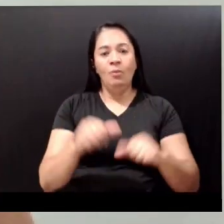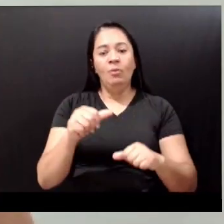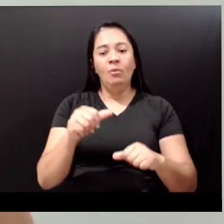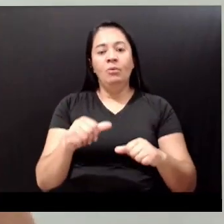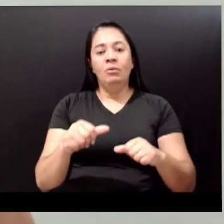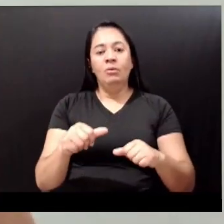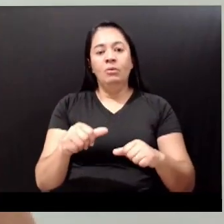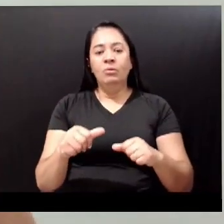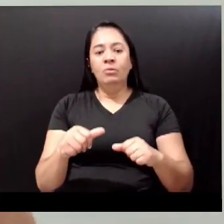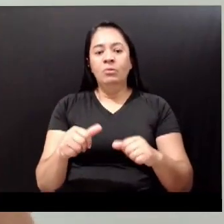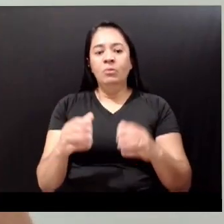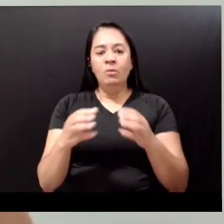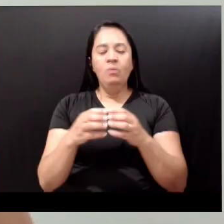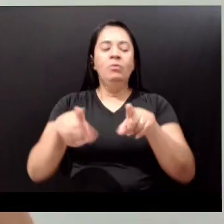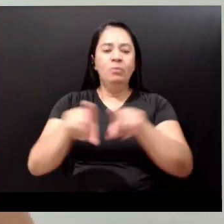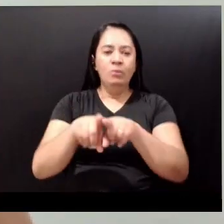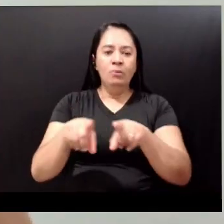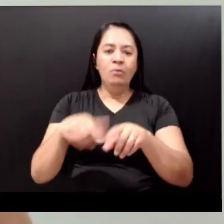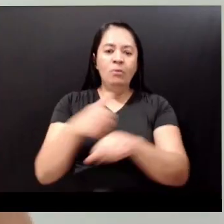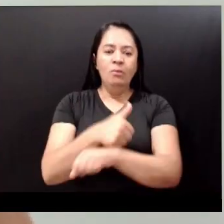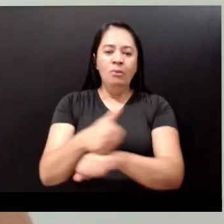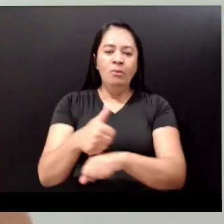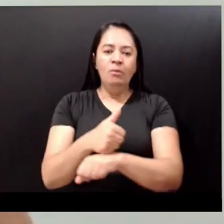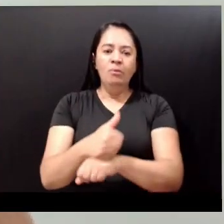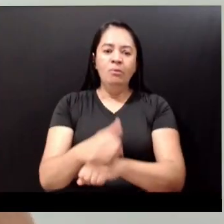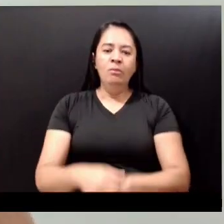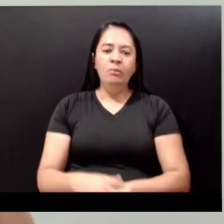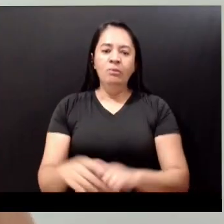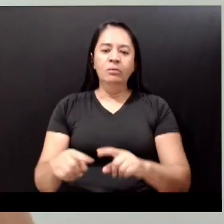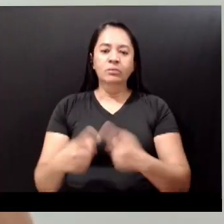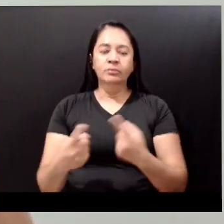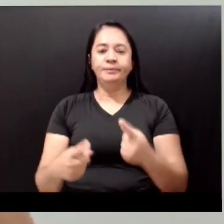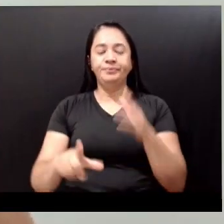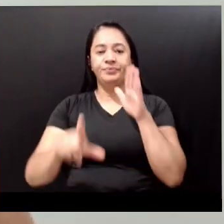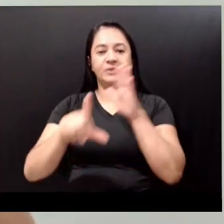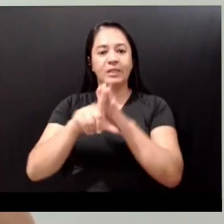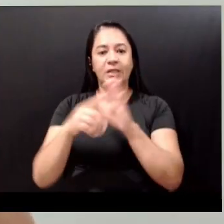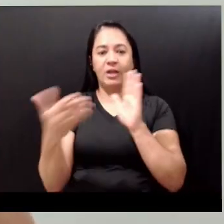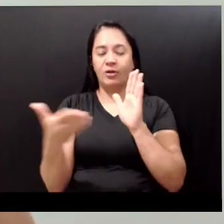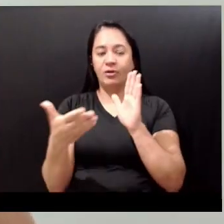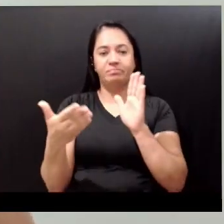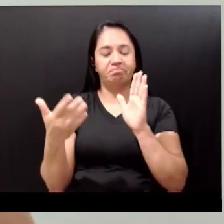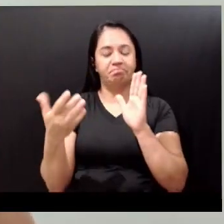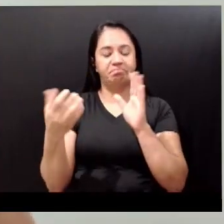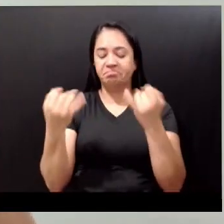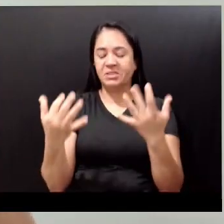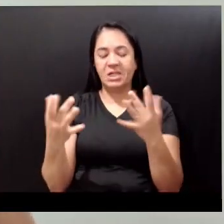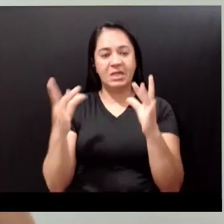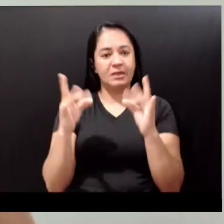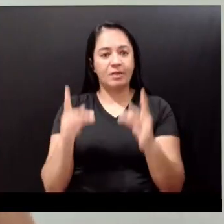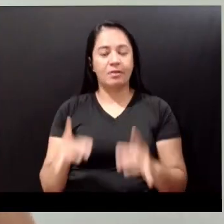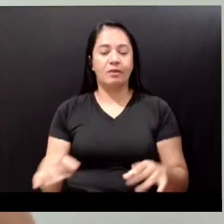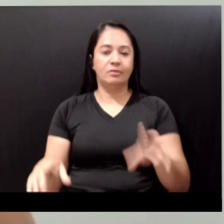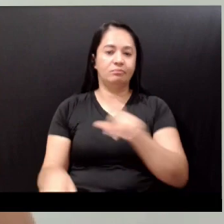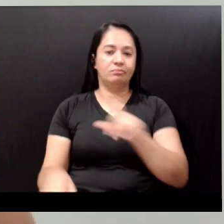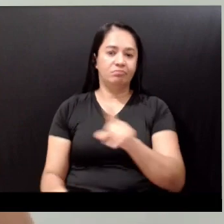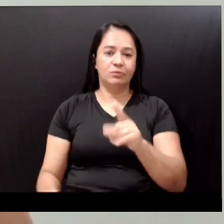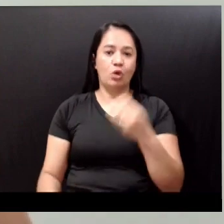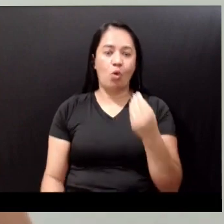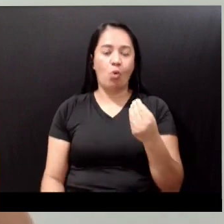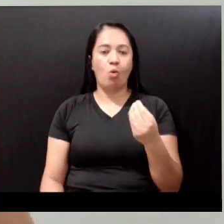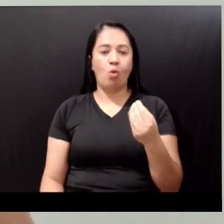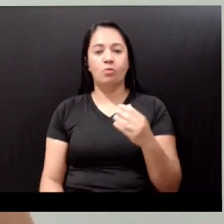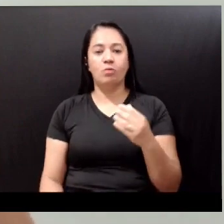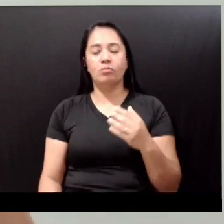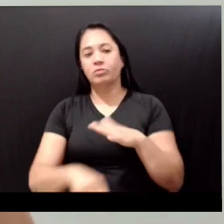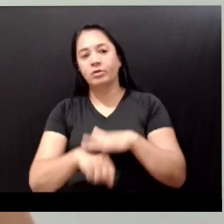avaliado por uma equipe também multiprofissional e multidisciplinar. Mas a lei, como está no momento, ela não nos traz detalhes de